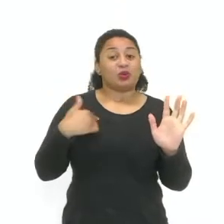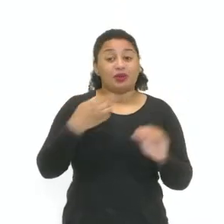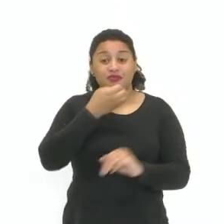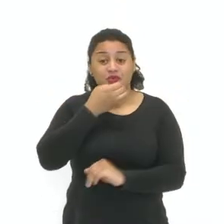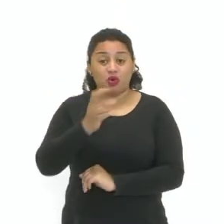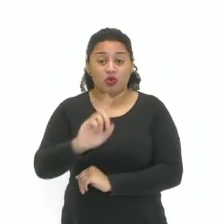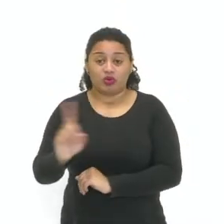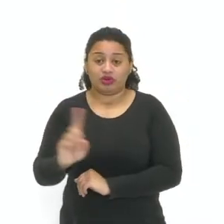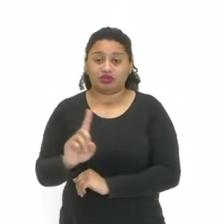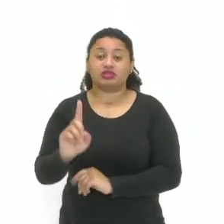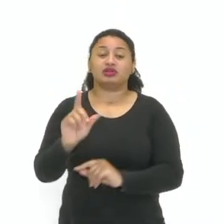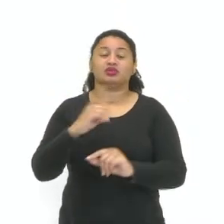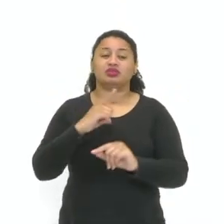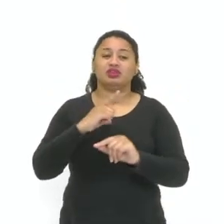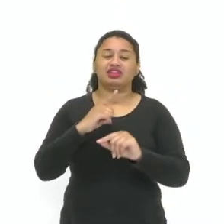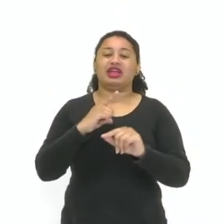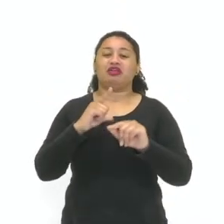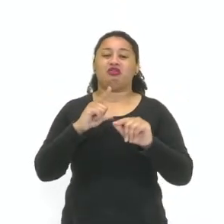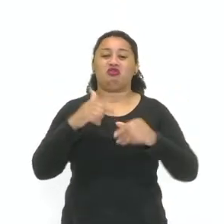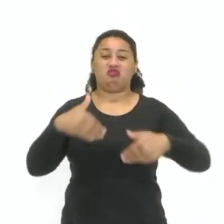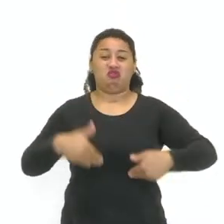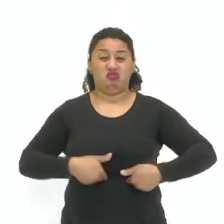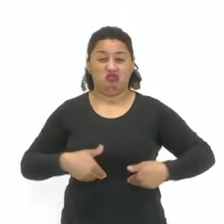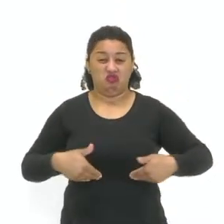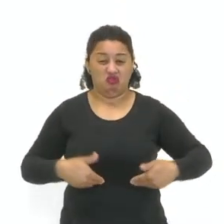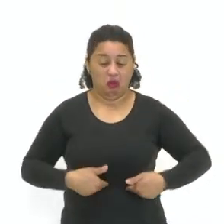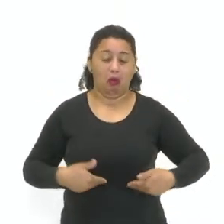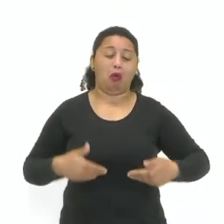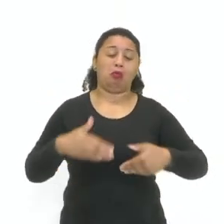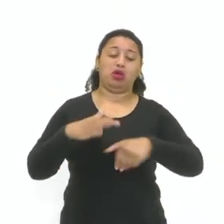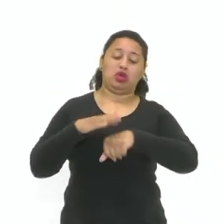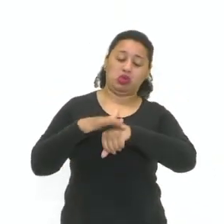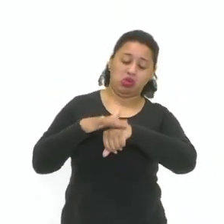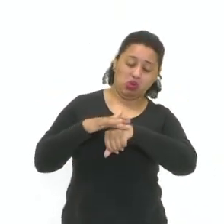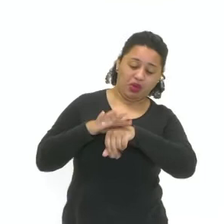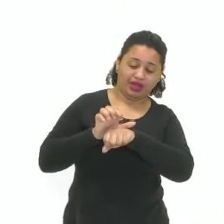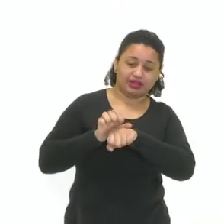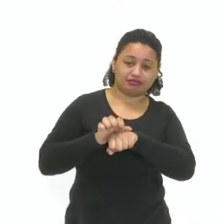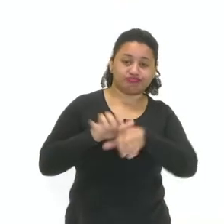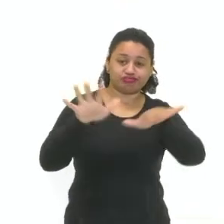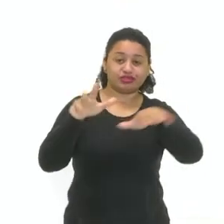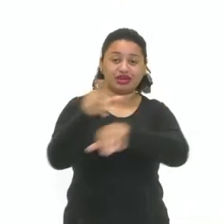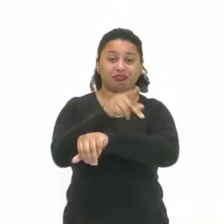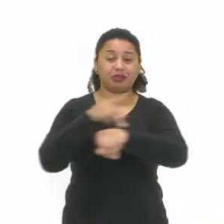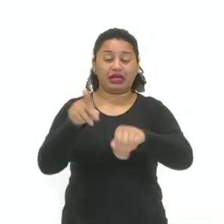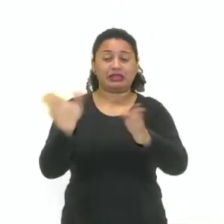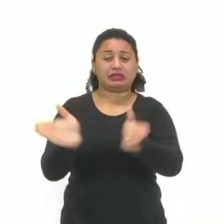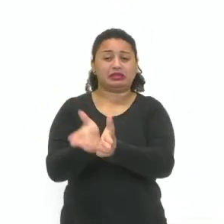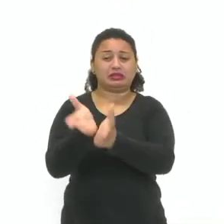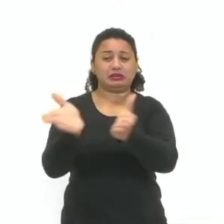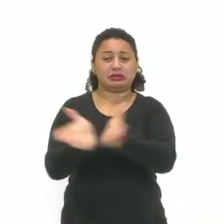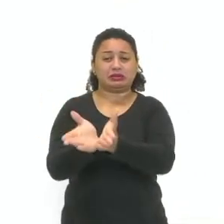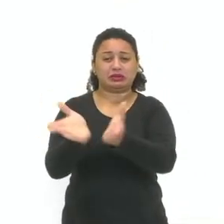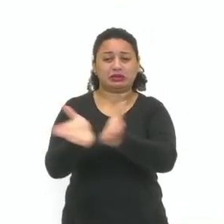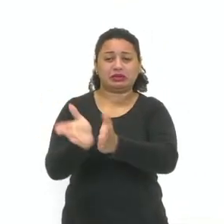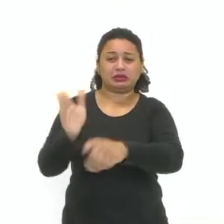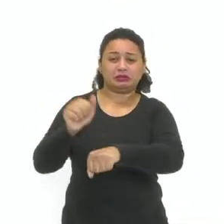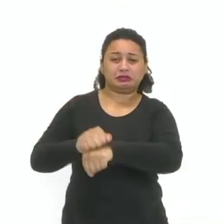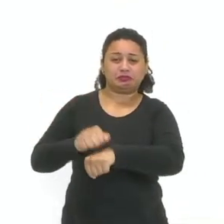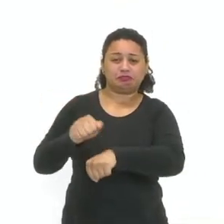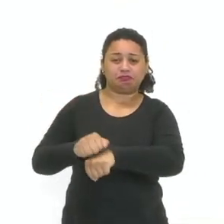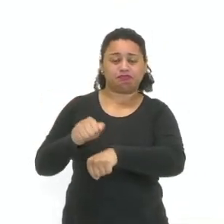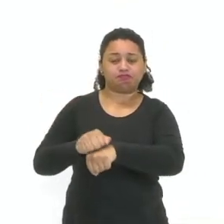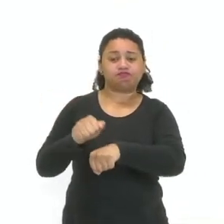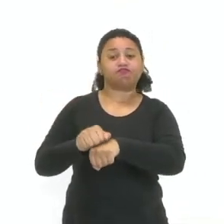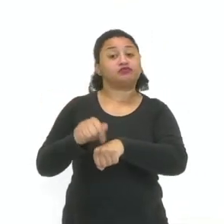né? Que é a questão de surtos de fome, surtos de doenças, né? Porque esses países são relativamente pobres e quando as doenças ou a fome